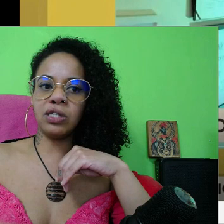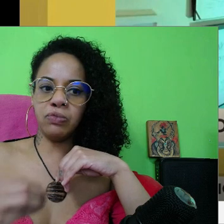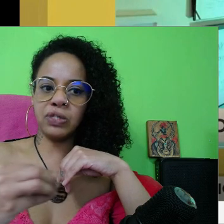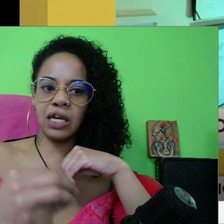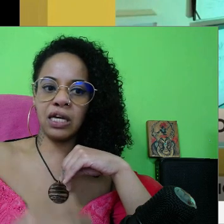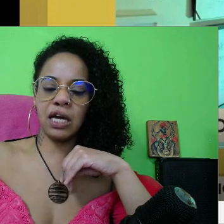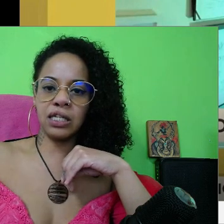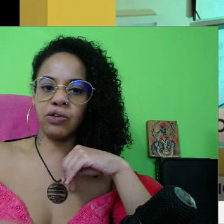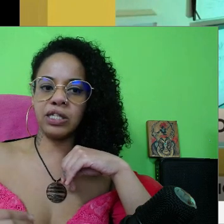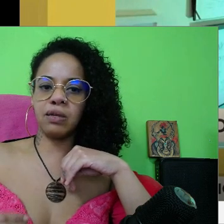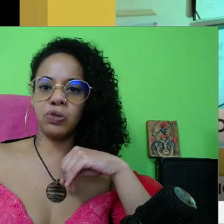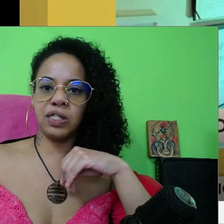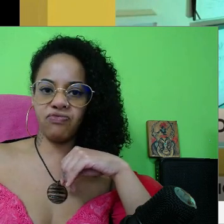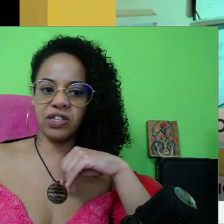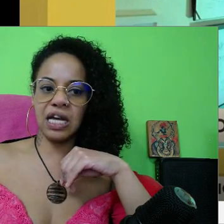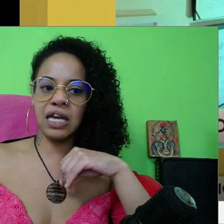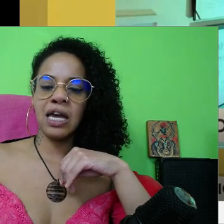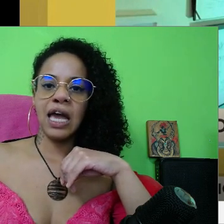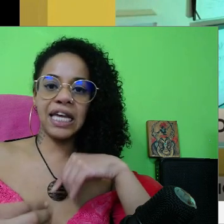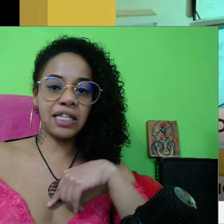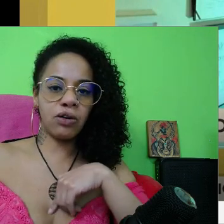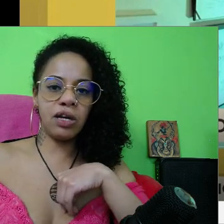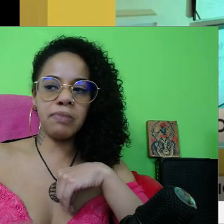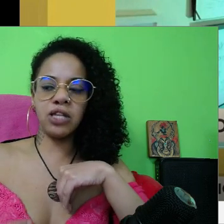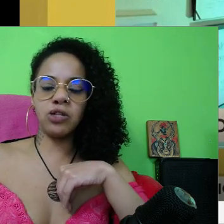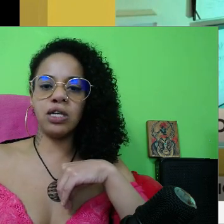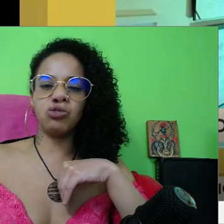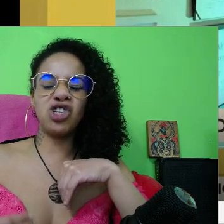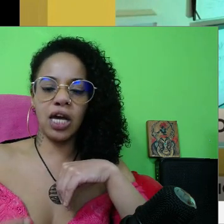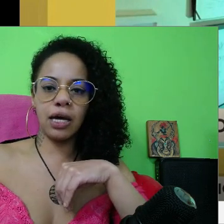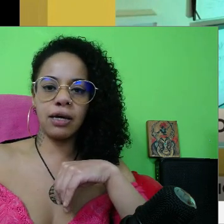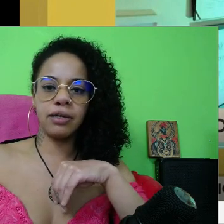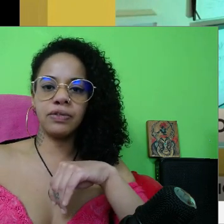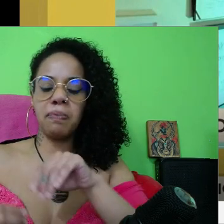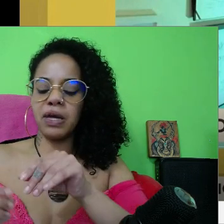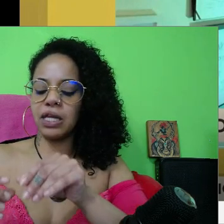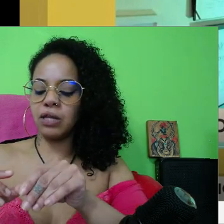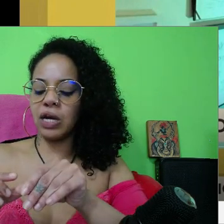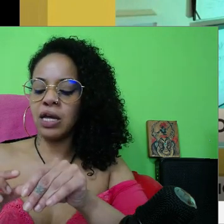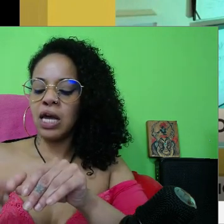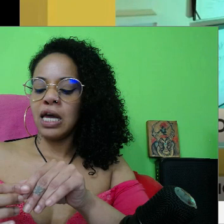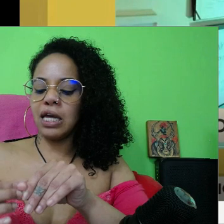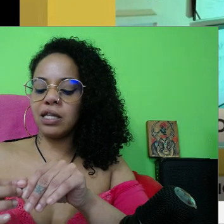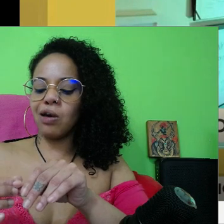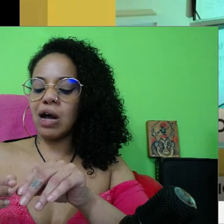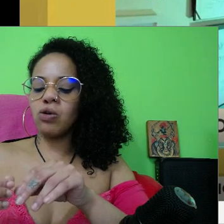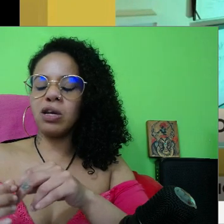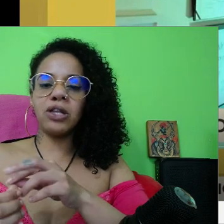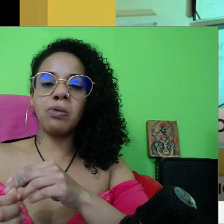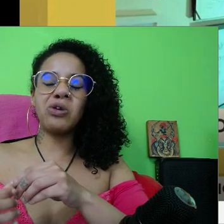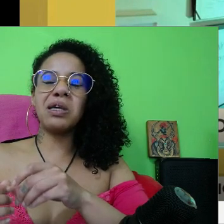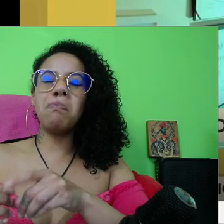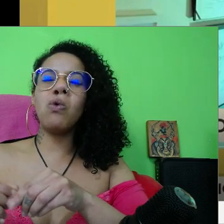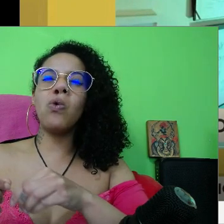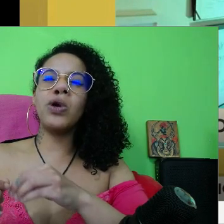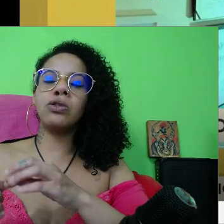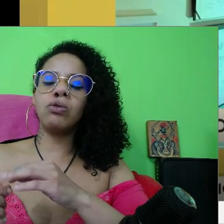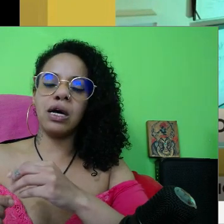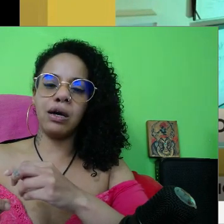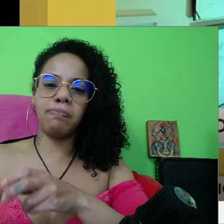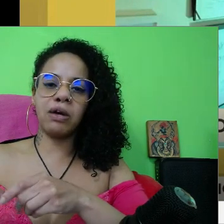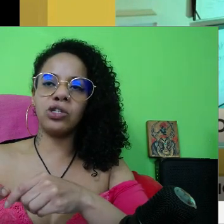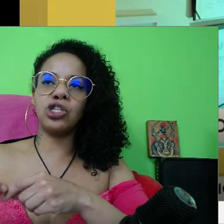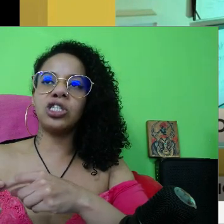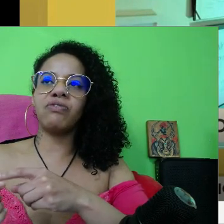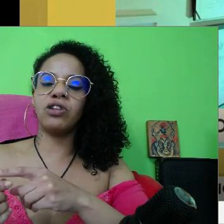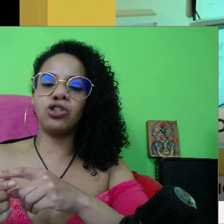quando estamos aí em relações abusivas né esse acolhimento ali não chega dependendo né então acolhimento é uma coisa muito